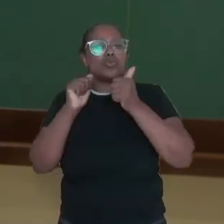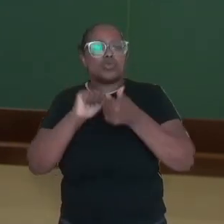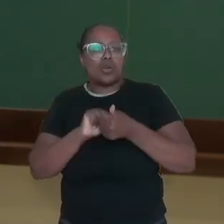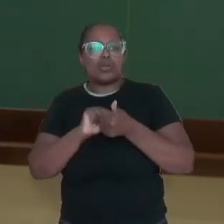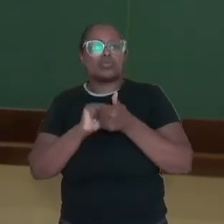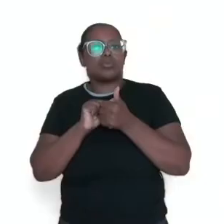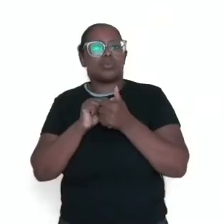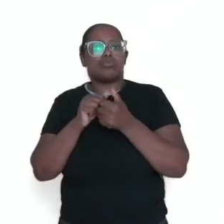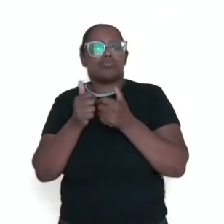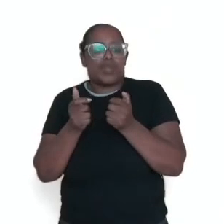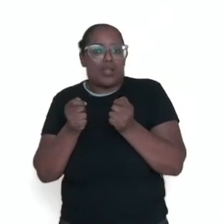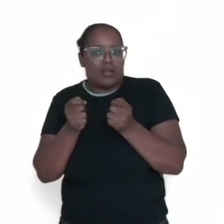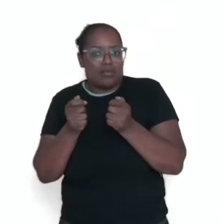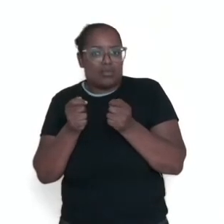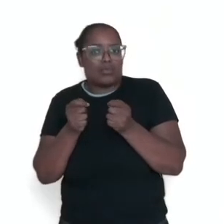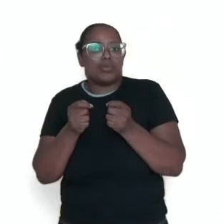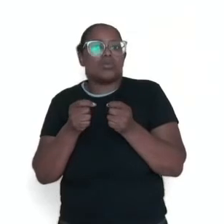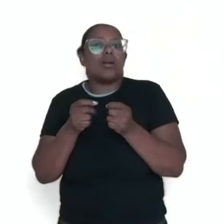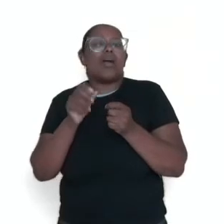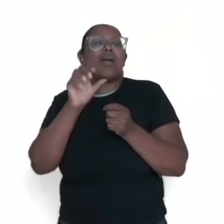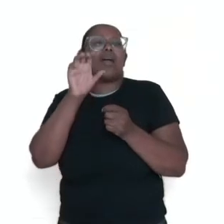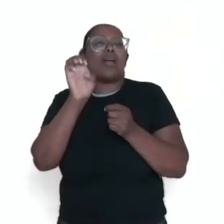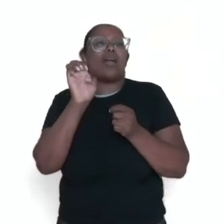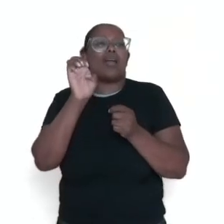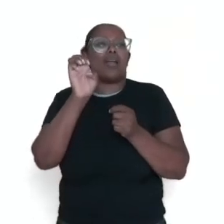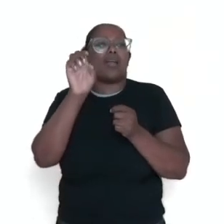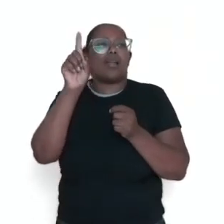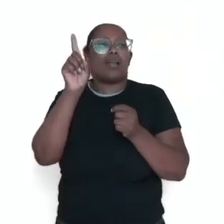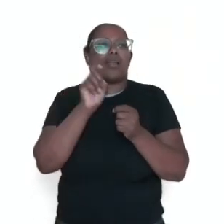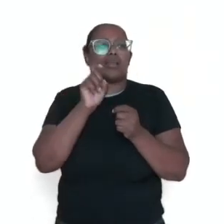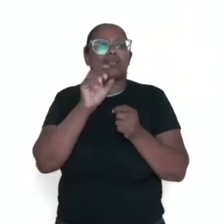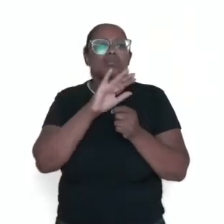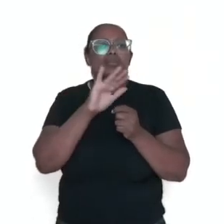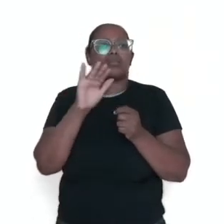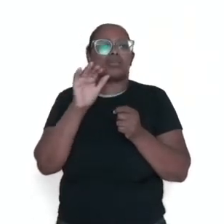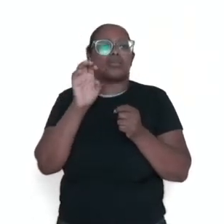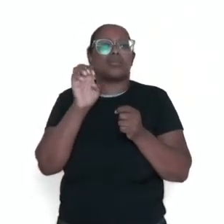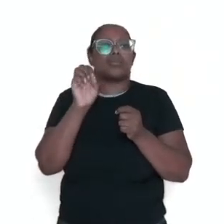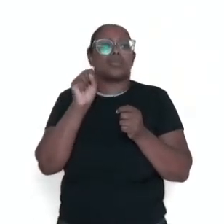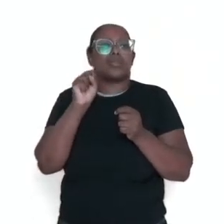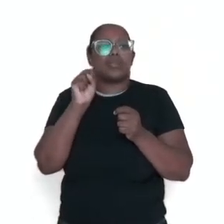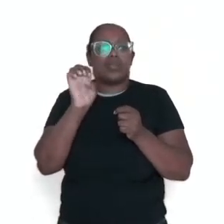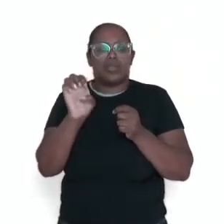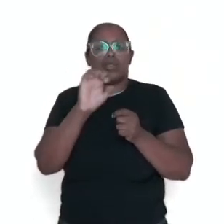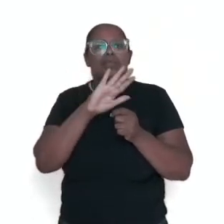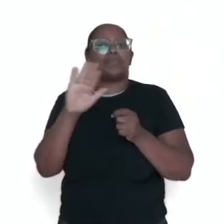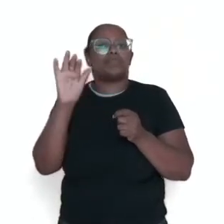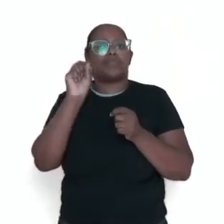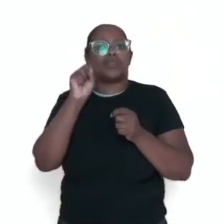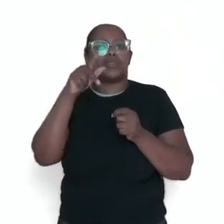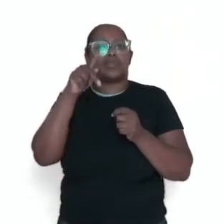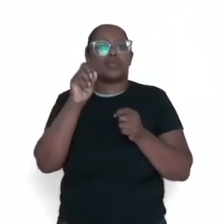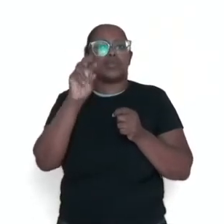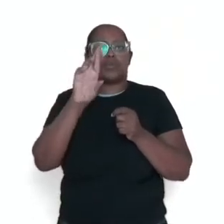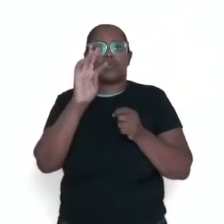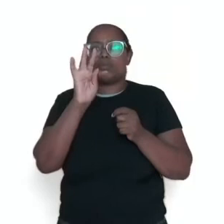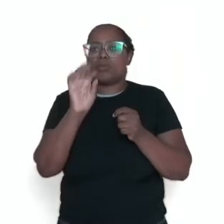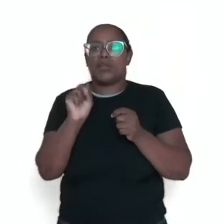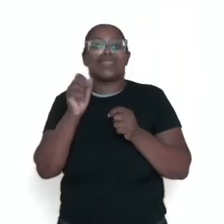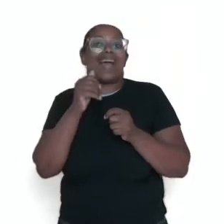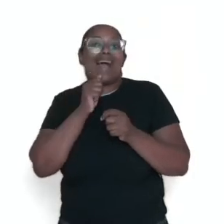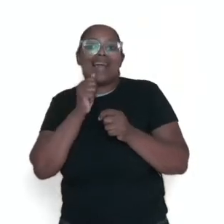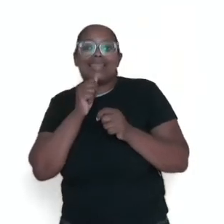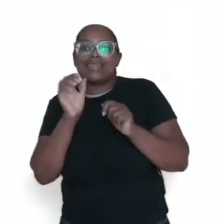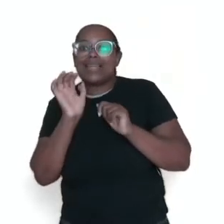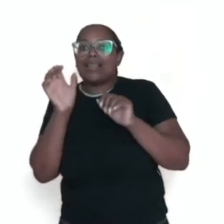e-sports. Os esportes eletrônicos são tidos como um novo tipo de esporte. Assim, eles ainda não ingressaram nas Olimpíadas. Em